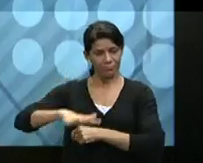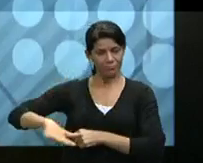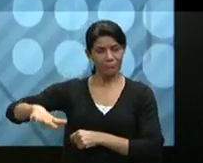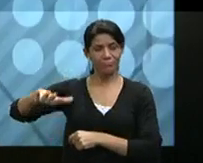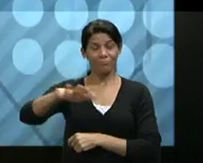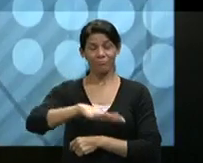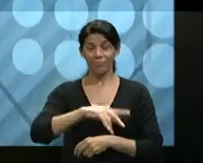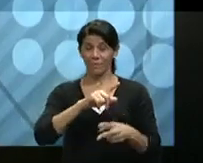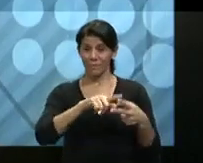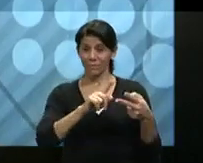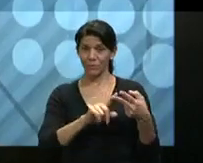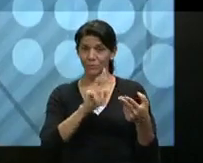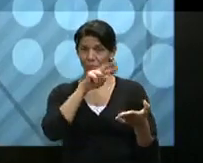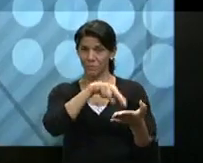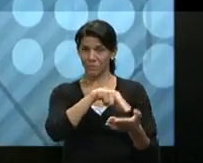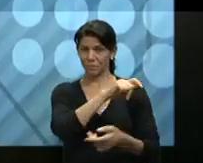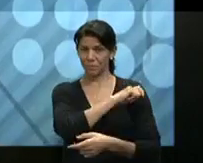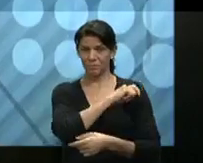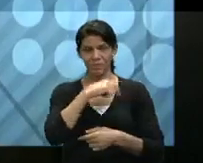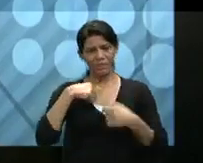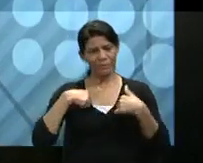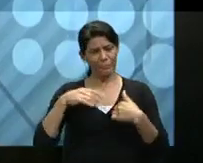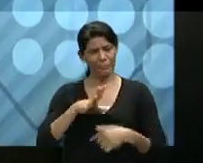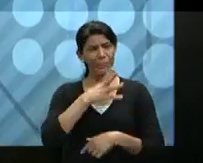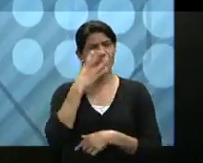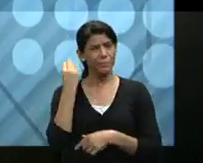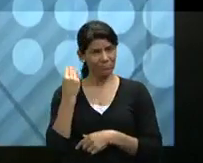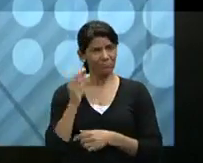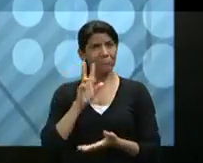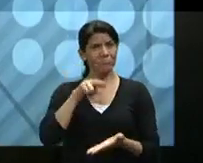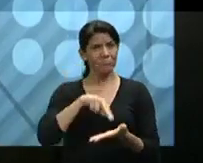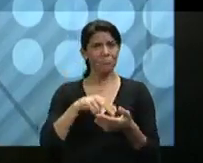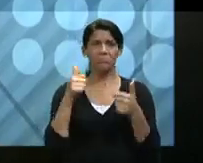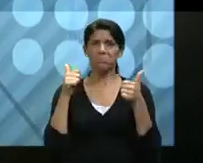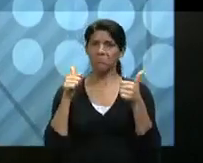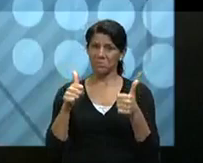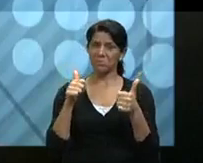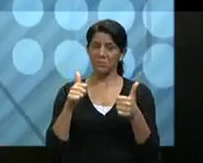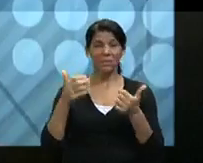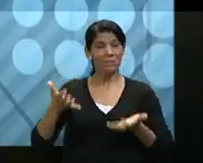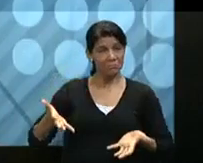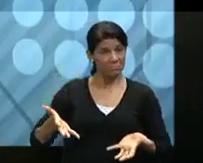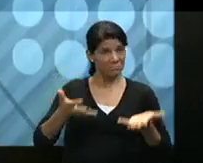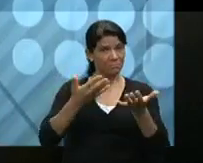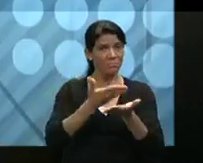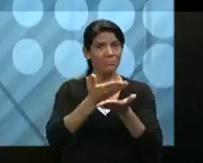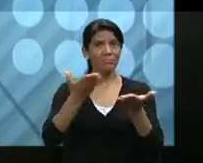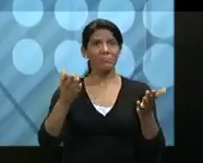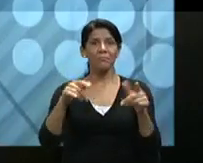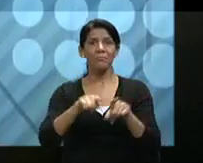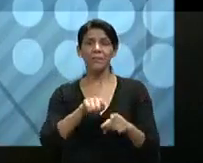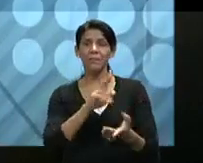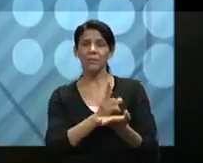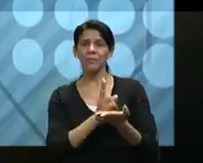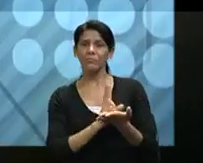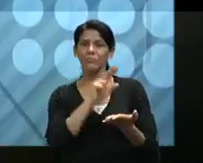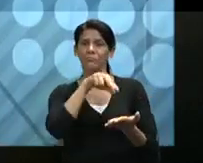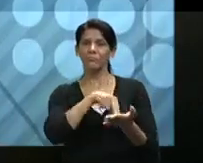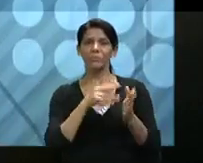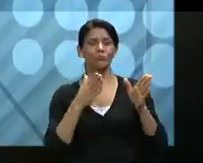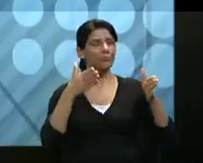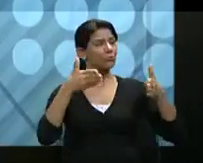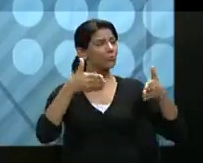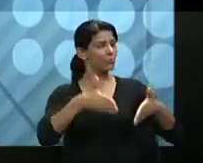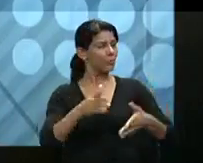Então, essas 2 contribuições chamaram muito a minha atenção, são contribuições muito boas, e eu estimulo vocês a continuarem participando do